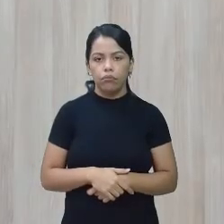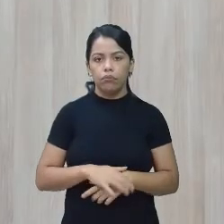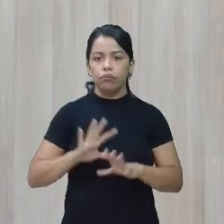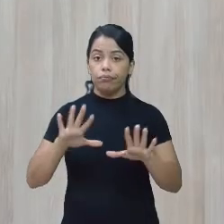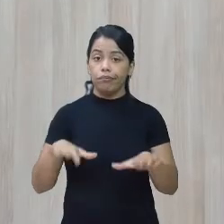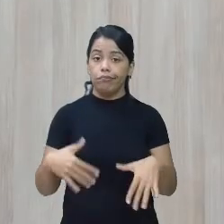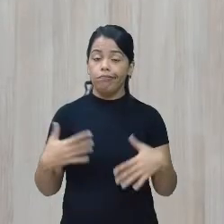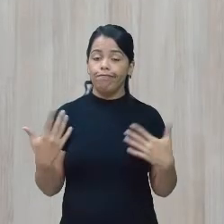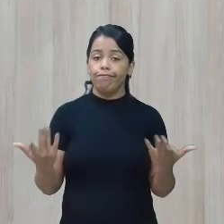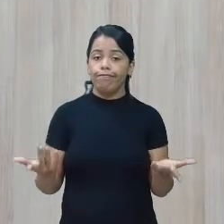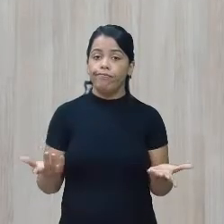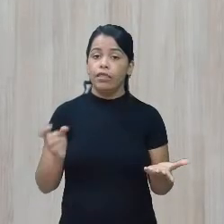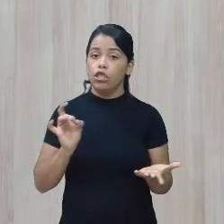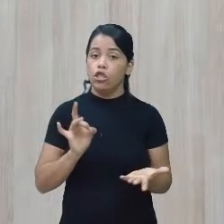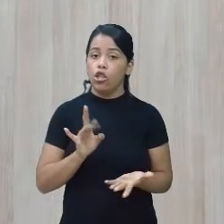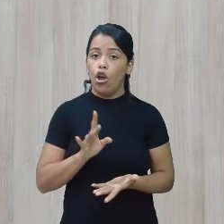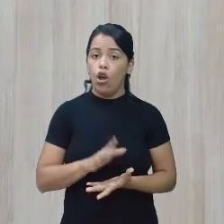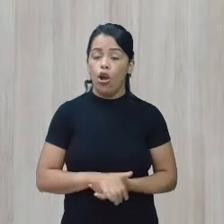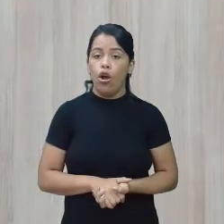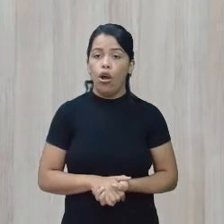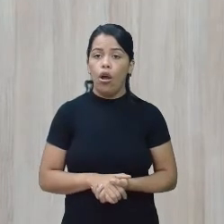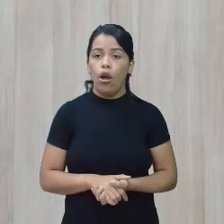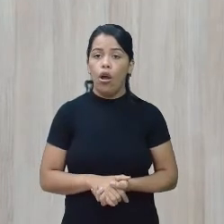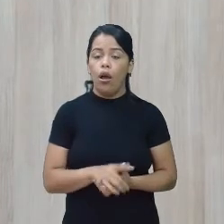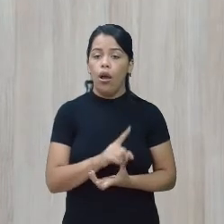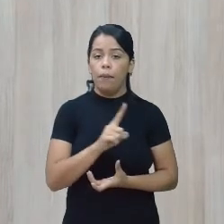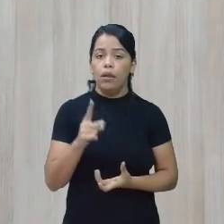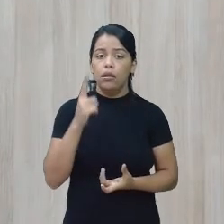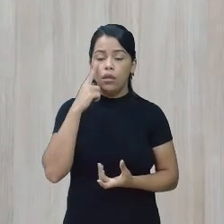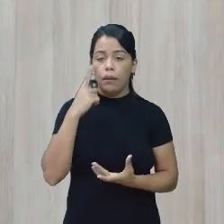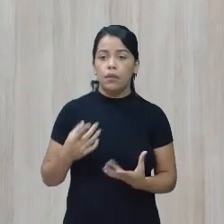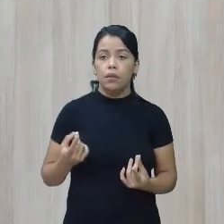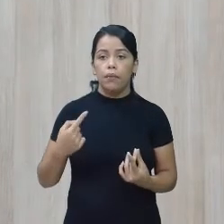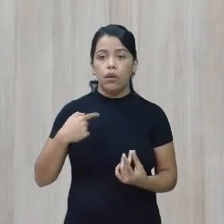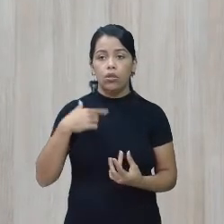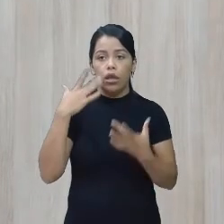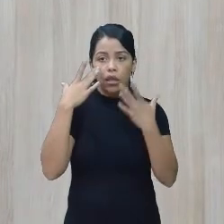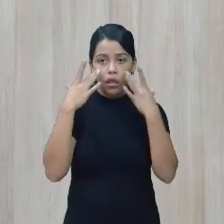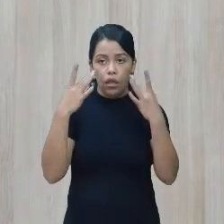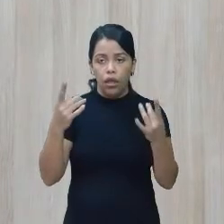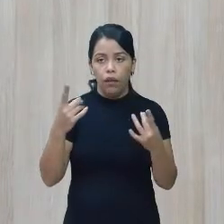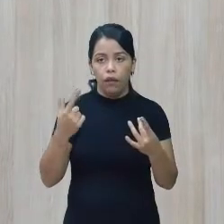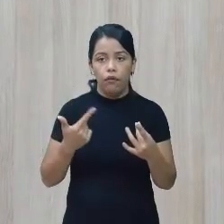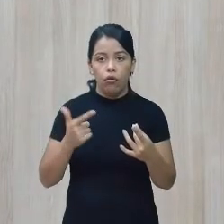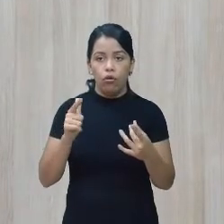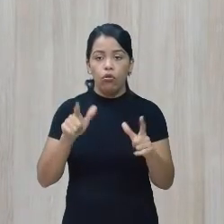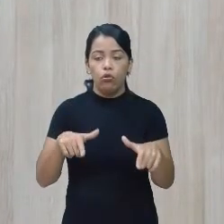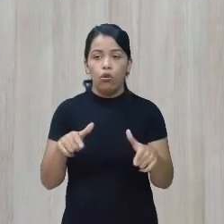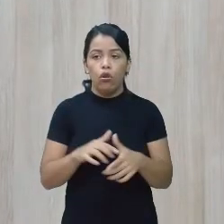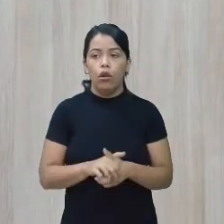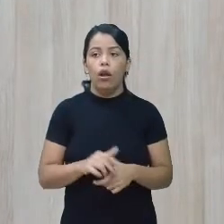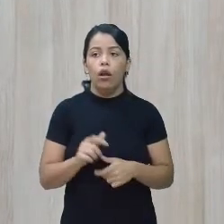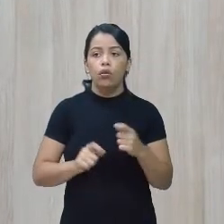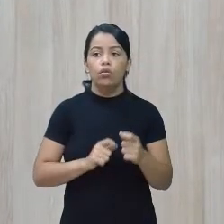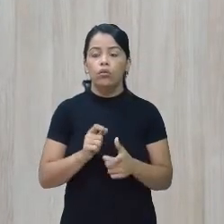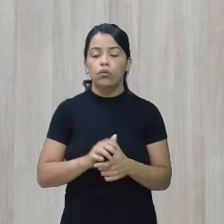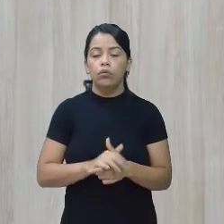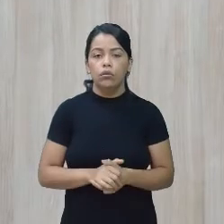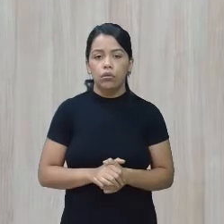Pois bem, então, só para... A gente marcou aqui, né, né, há pouco, onde é